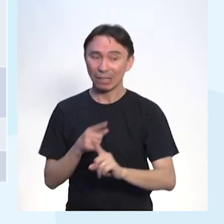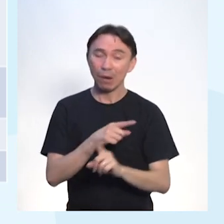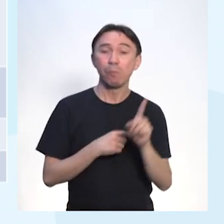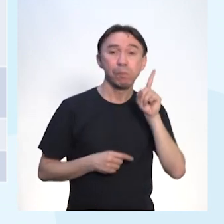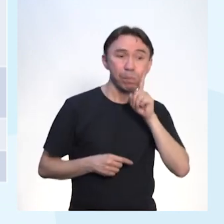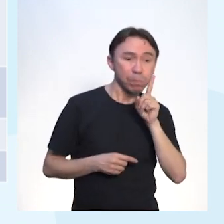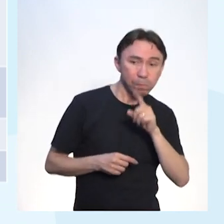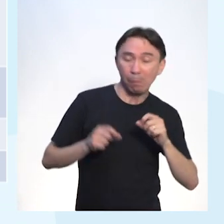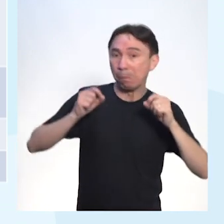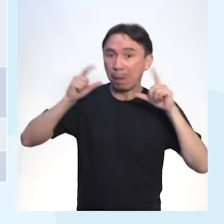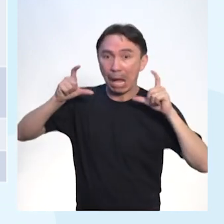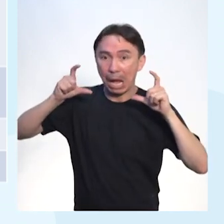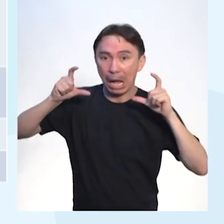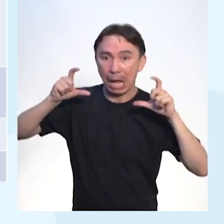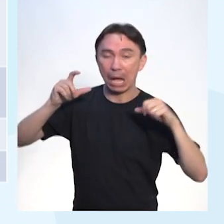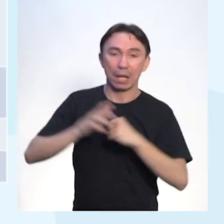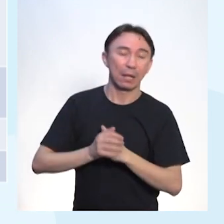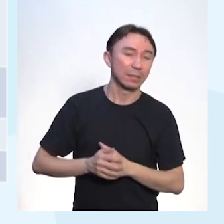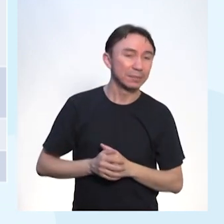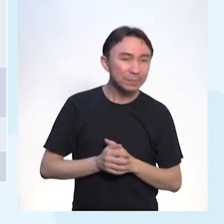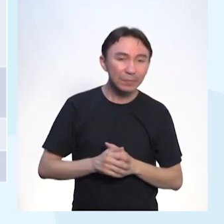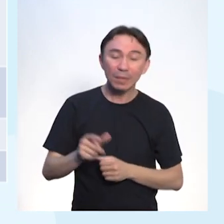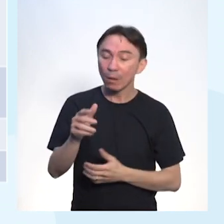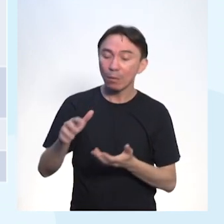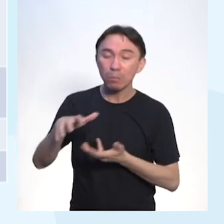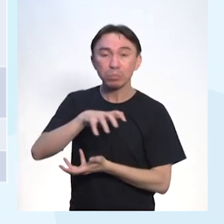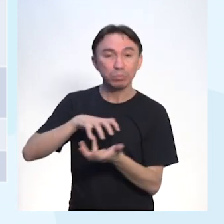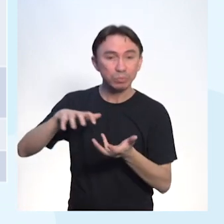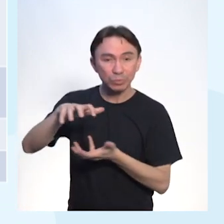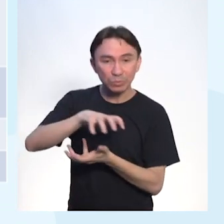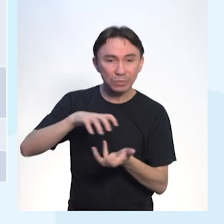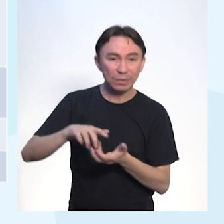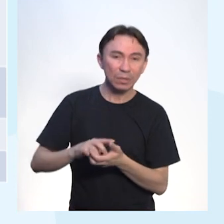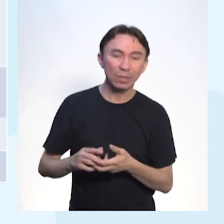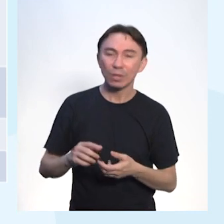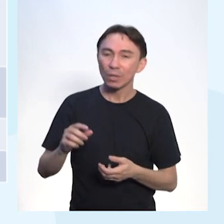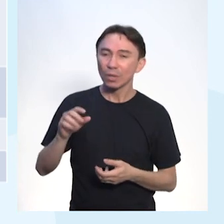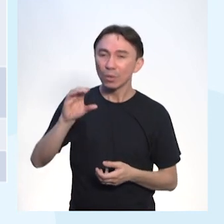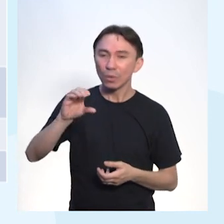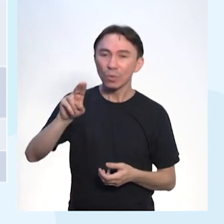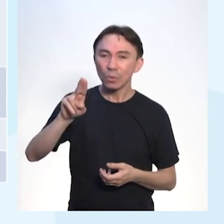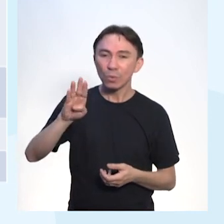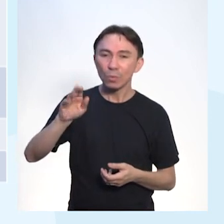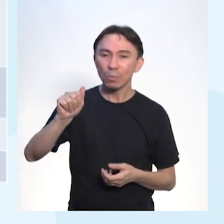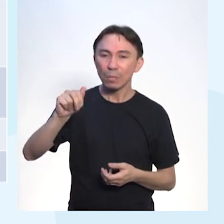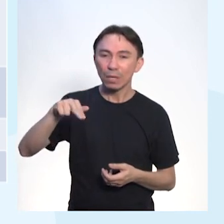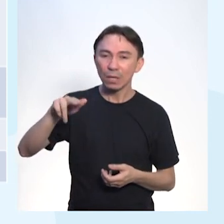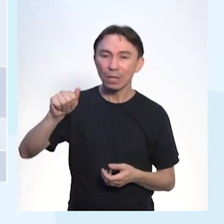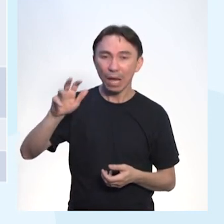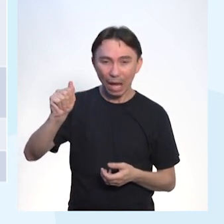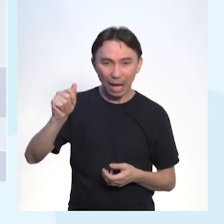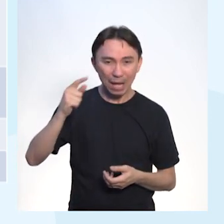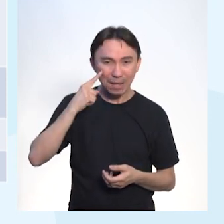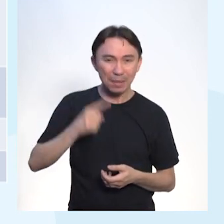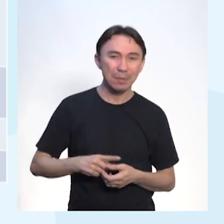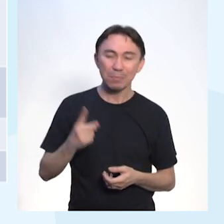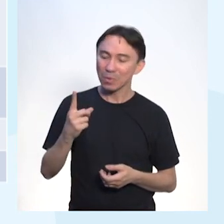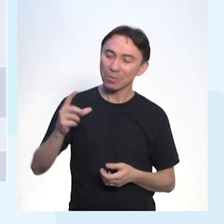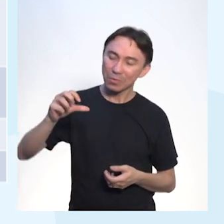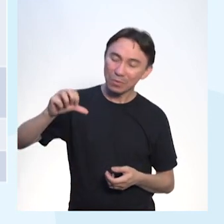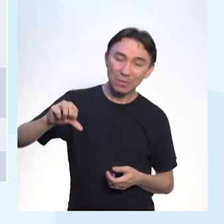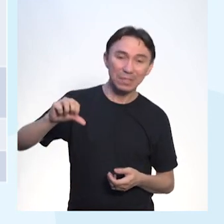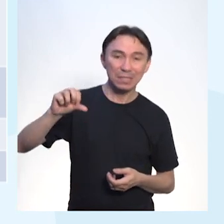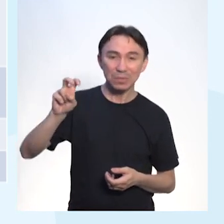no território. Então, a Revolução Cubana, em 1959, Che Guevara e Fidel Castro, faz aí com